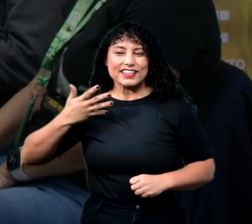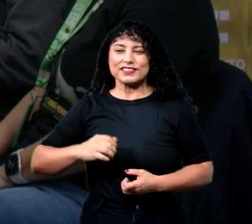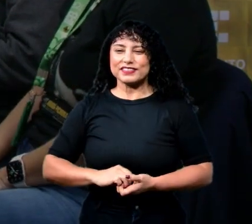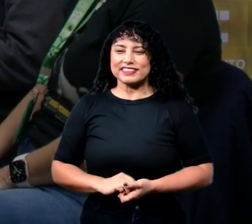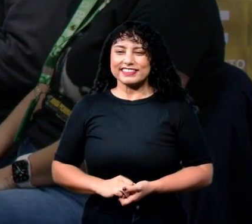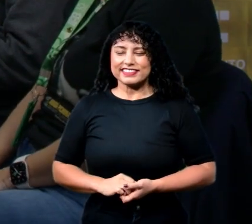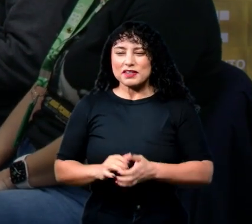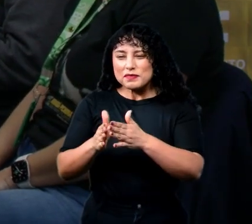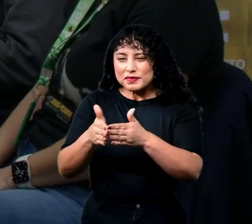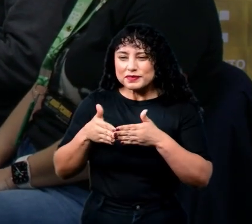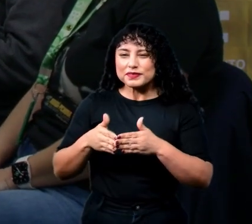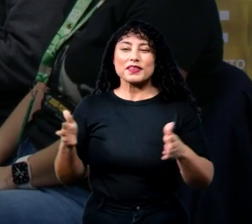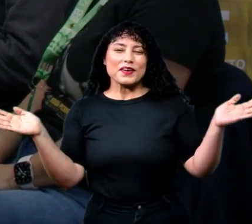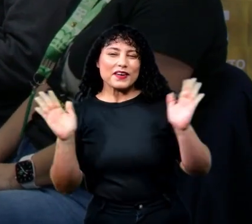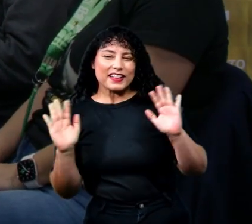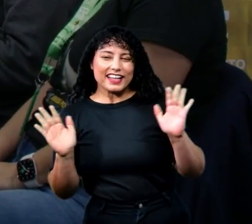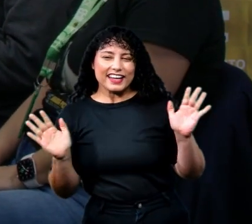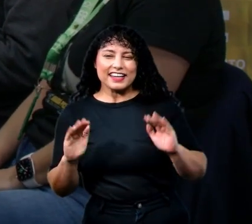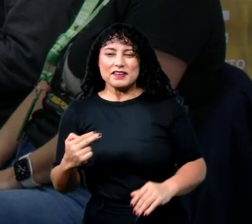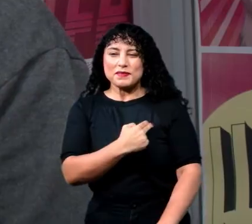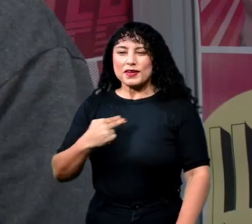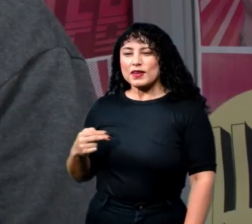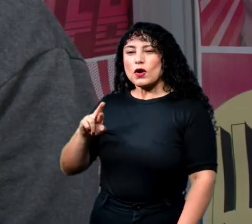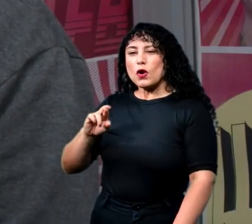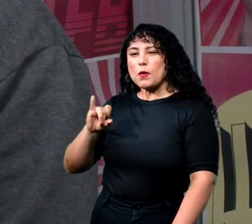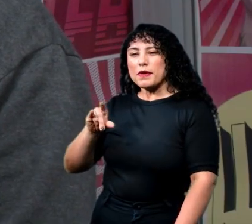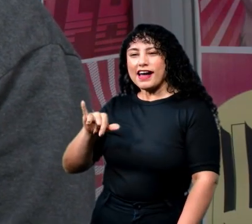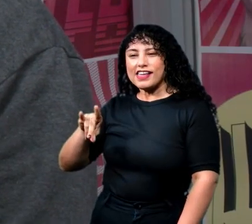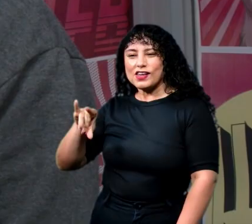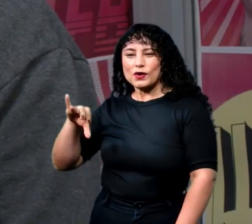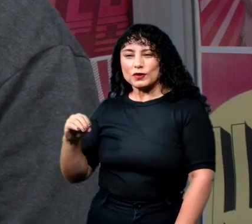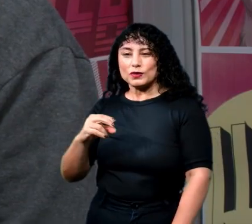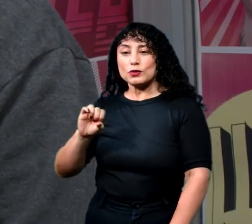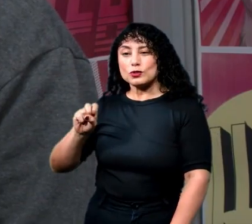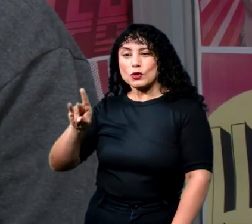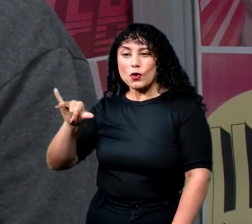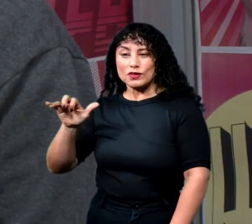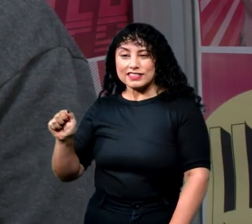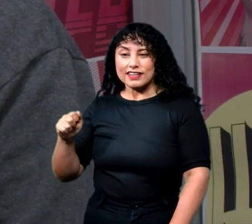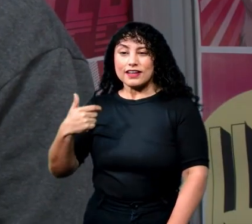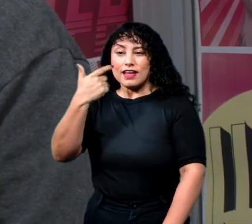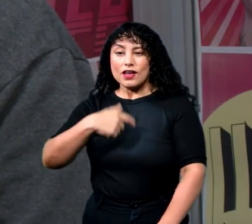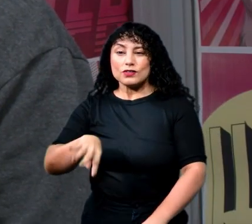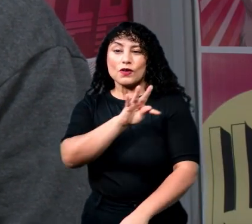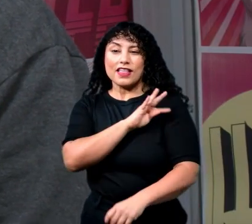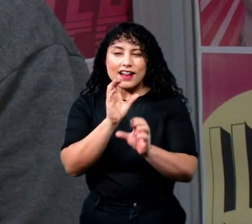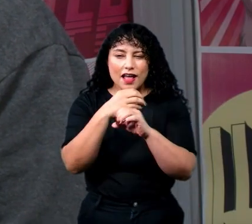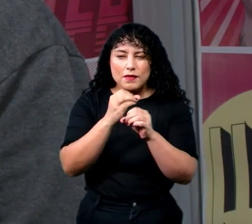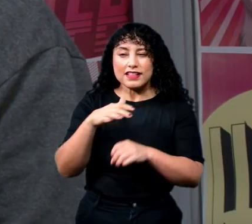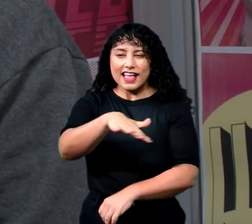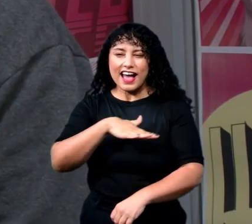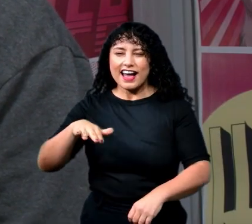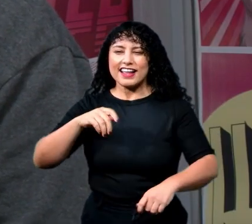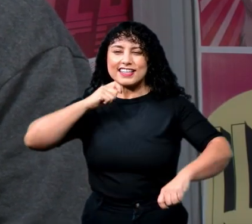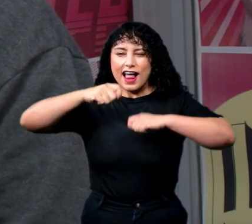audiodescrição, por favor. Olá, eu me chamo Romaildo de Souza, sou técnico de laboratório na área de